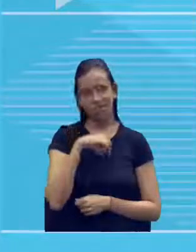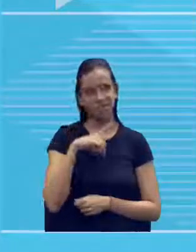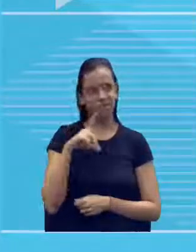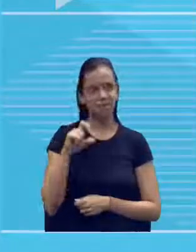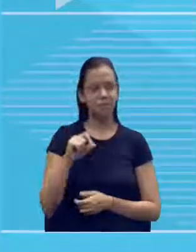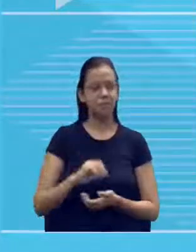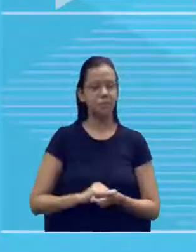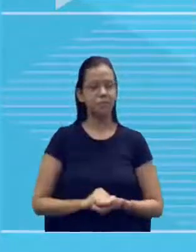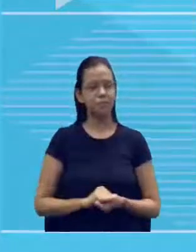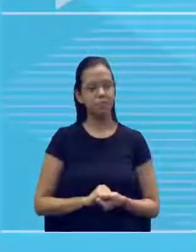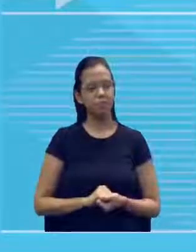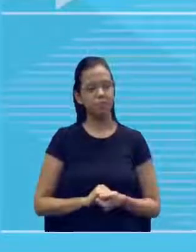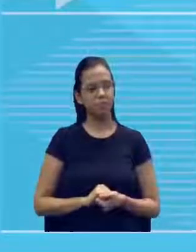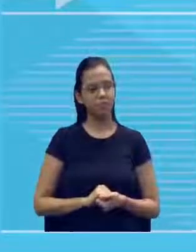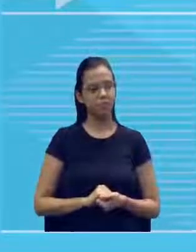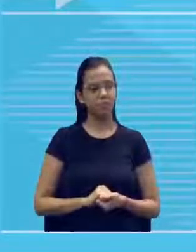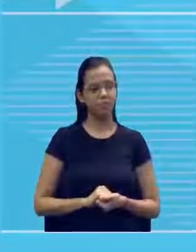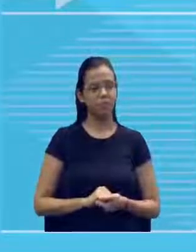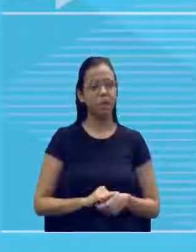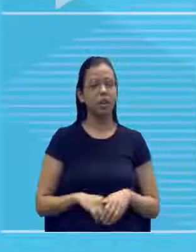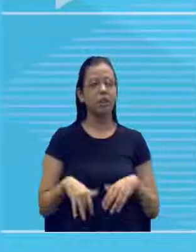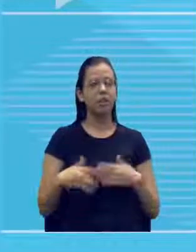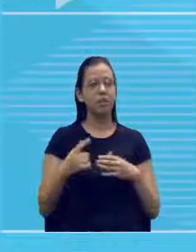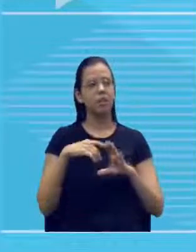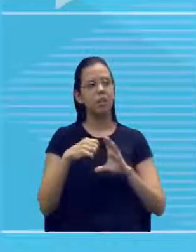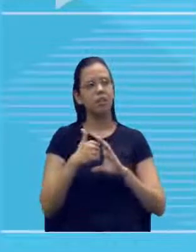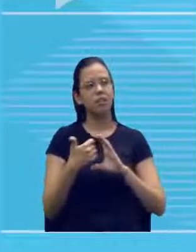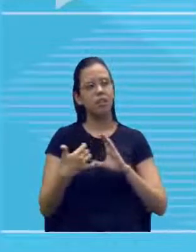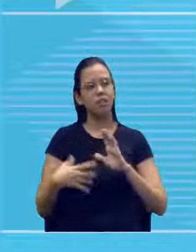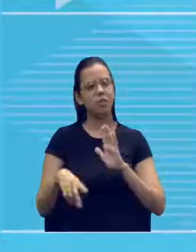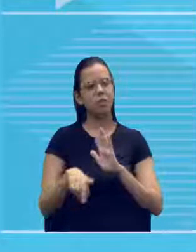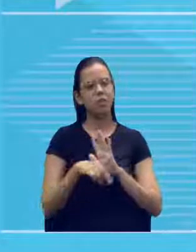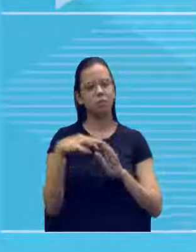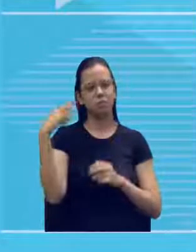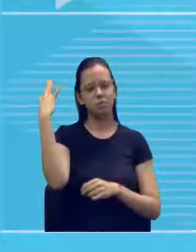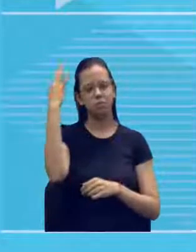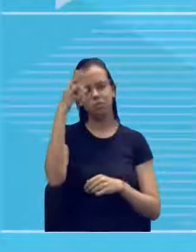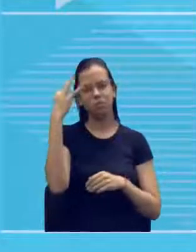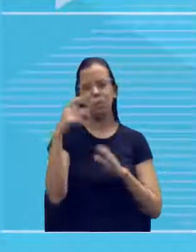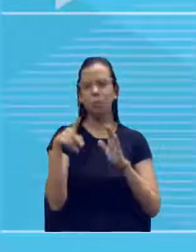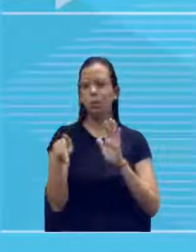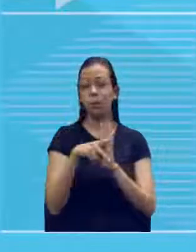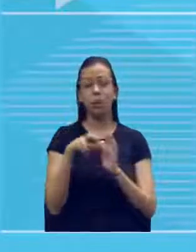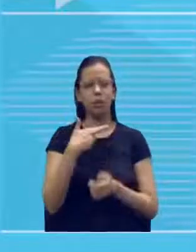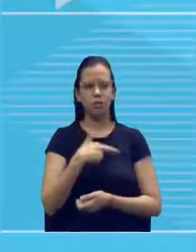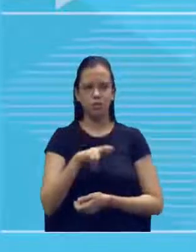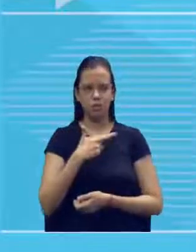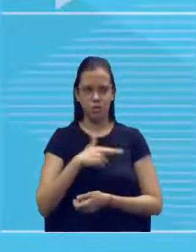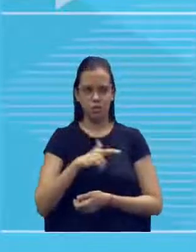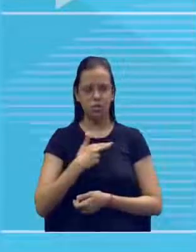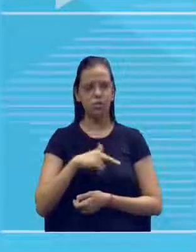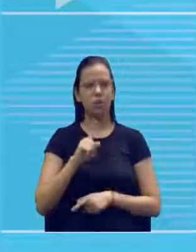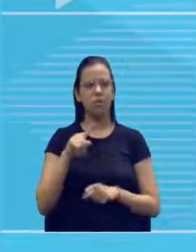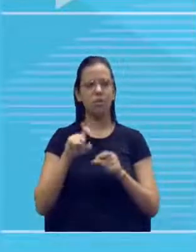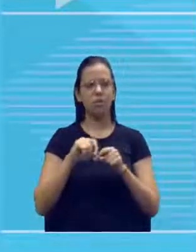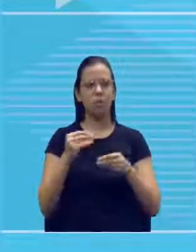No Egito, eles tinham um caráter sagrado e eram executadas em homenagem aos deuses. A dança, ela tinha um